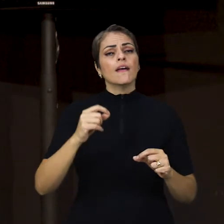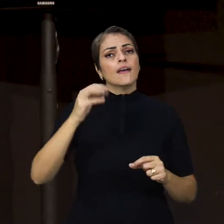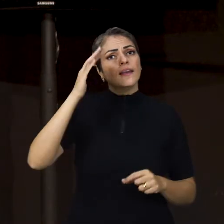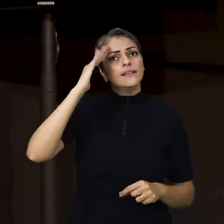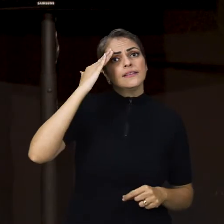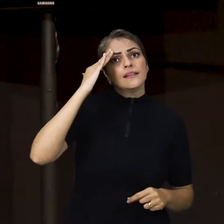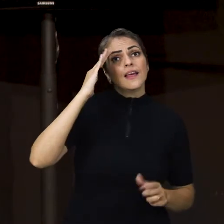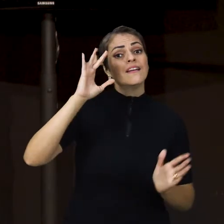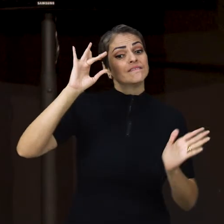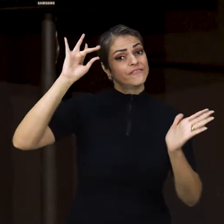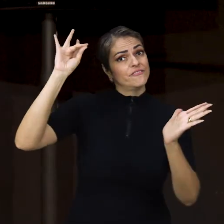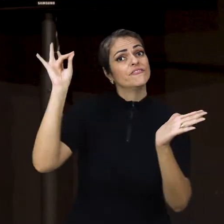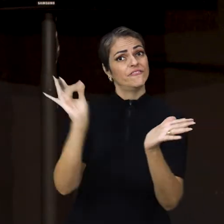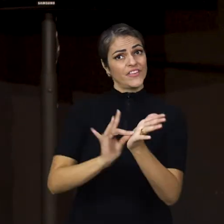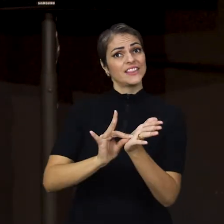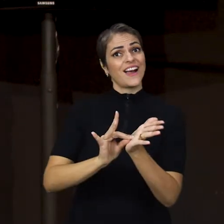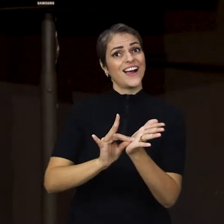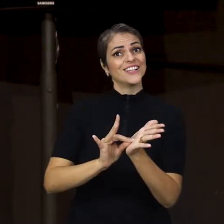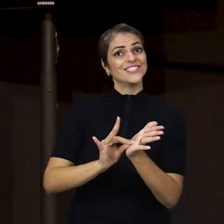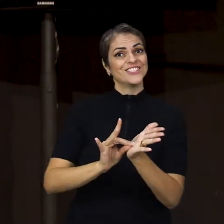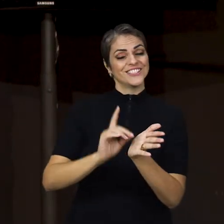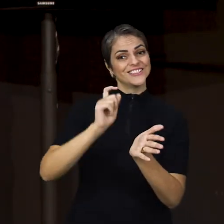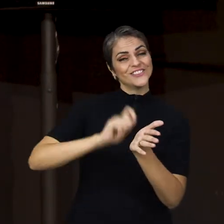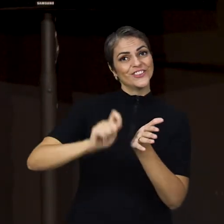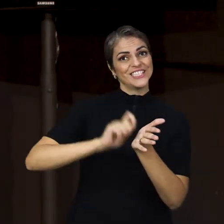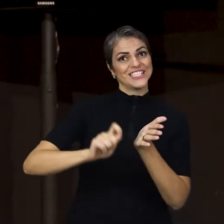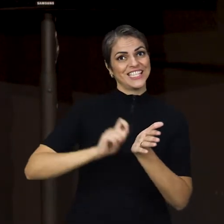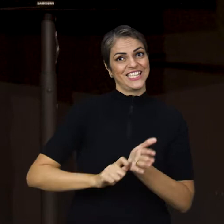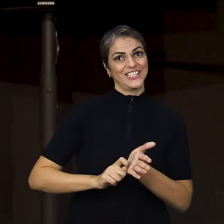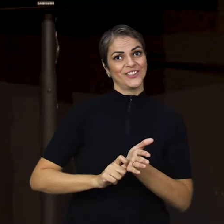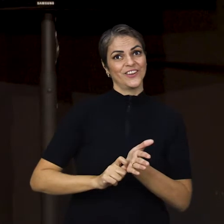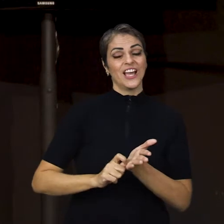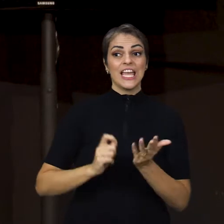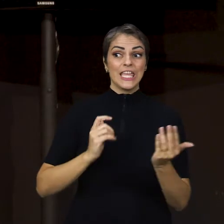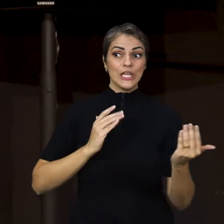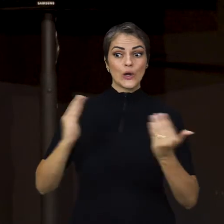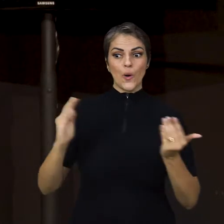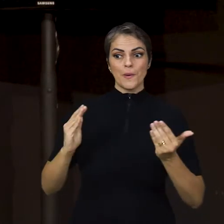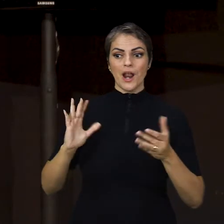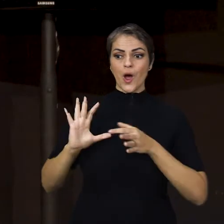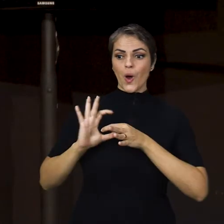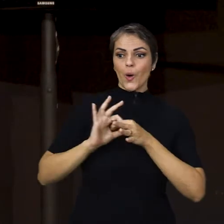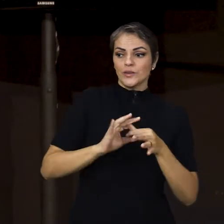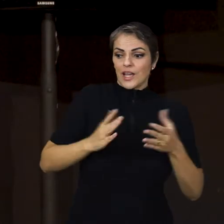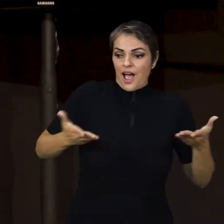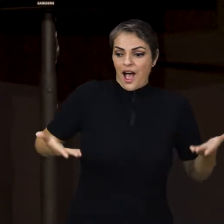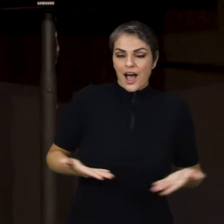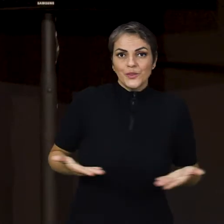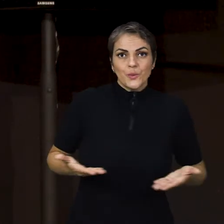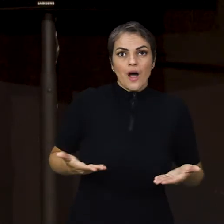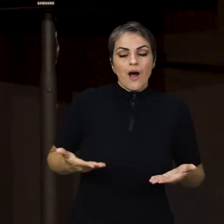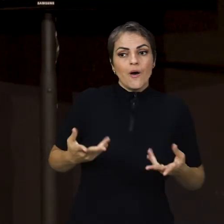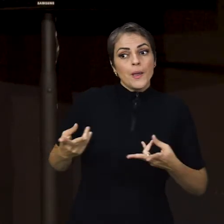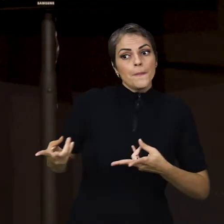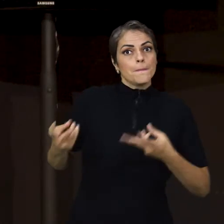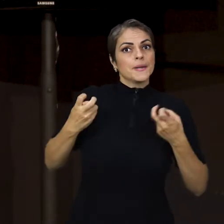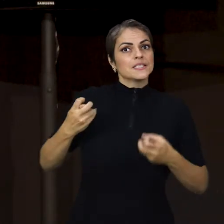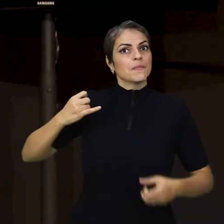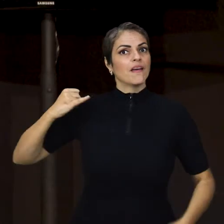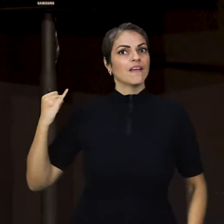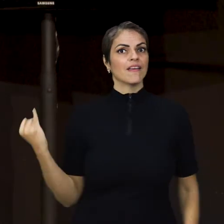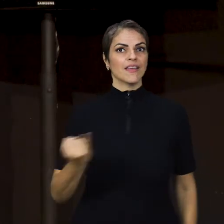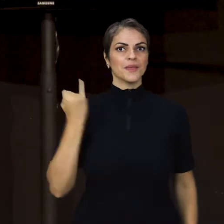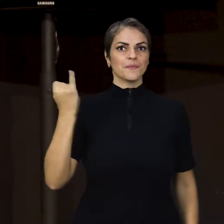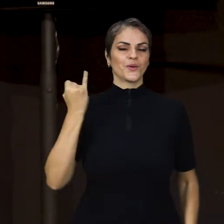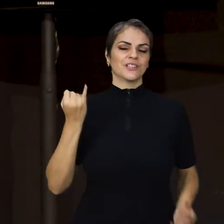depois, e então trazer a relevância contemporânea daquele significado original para os nossos dias, para que a